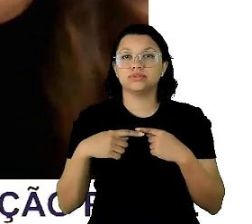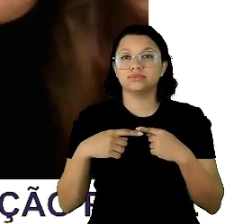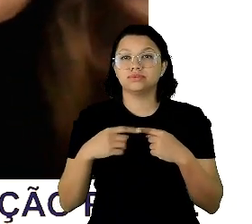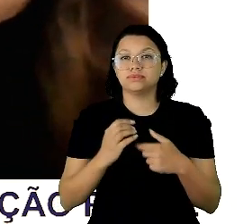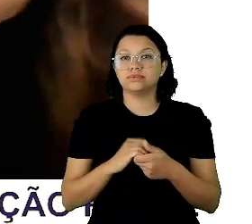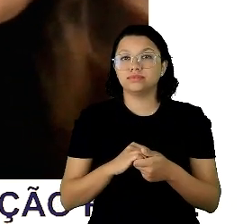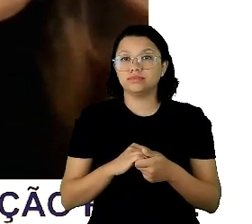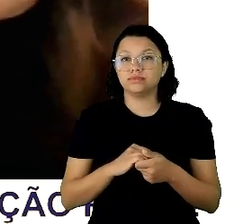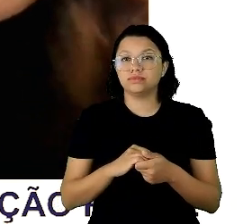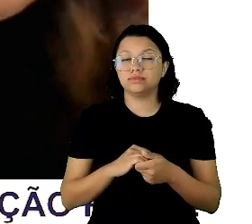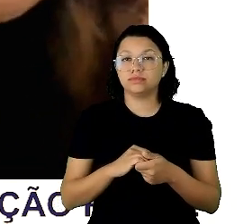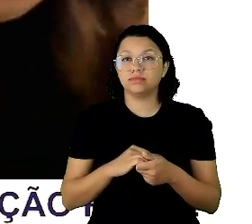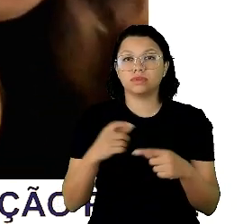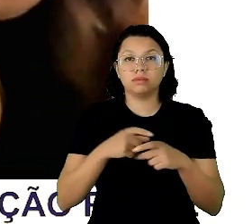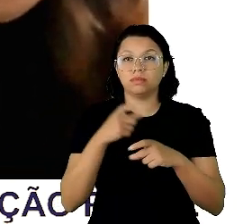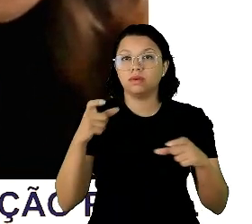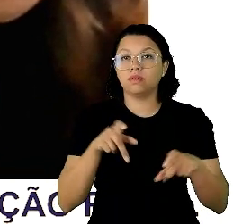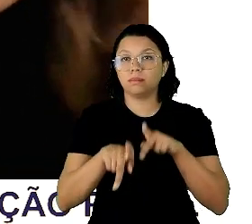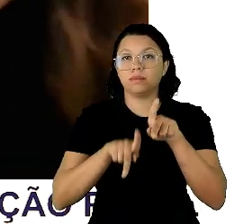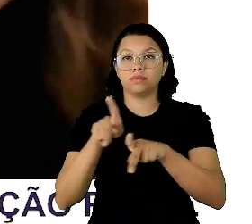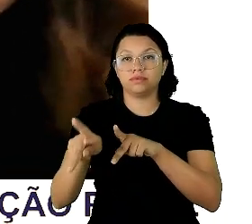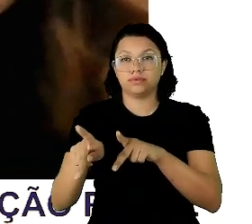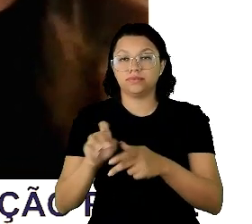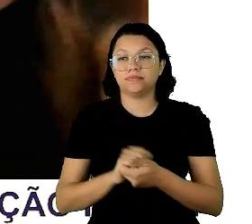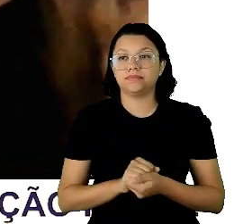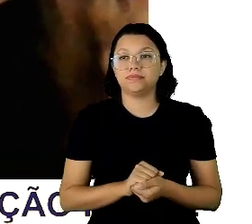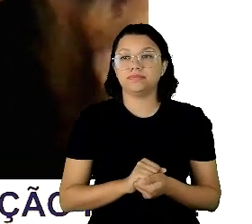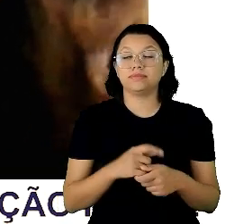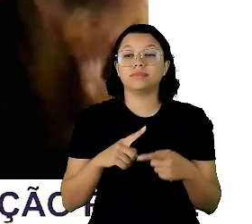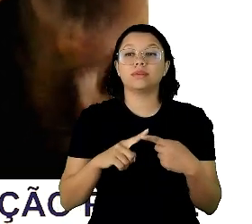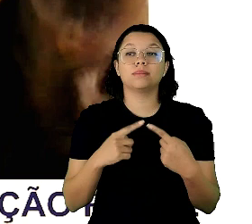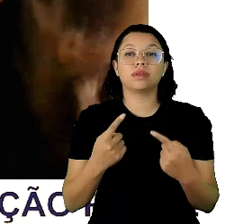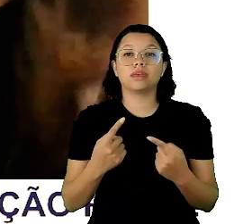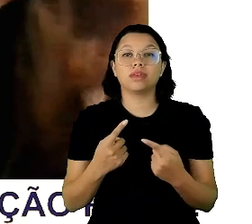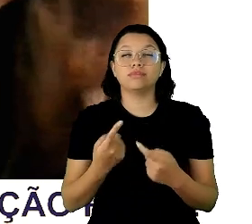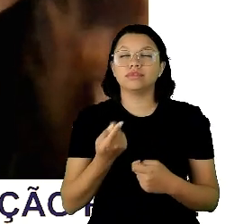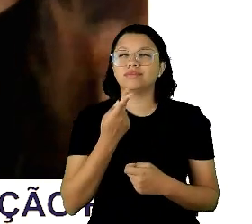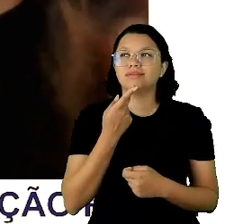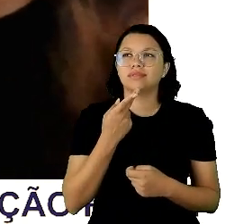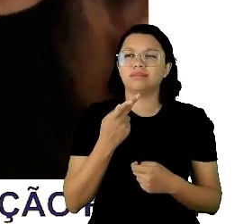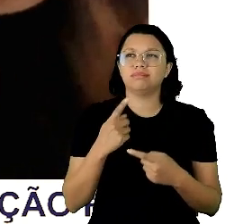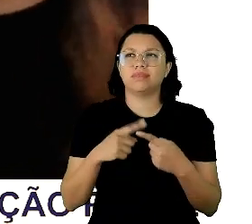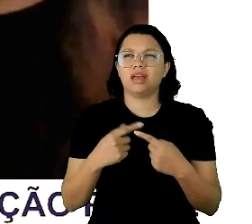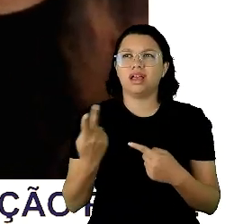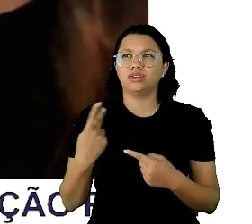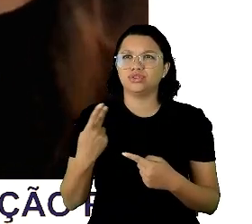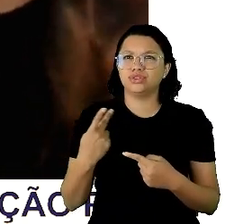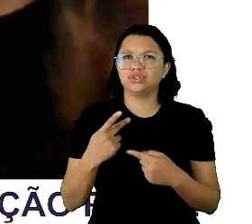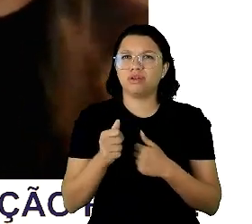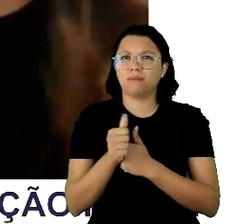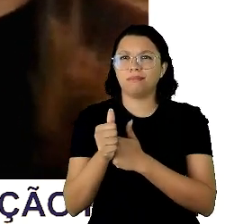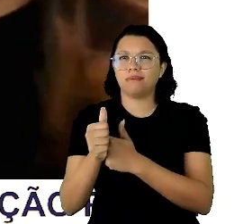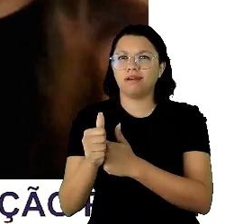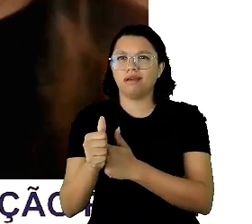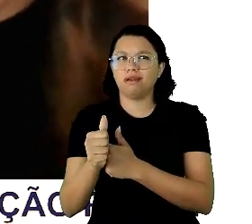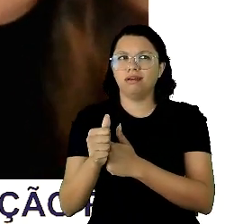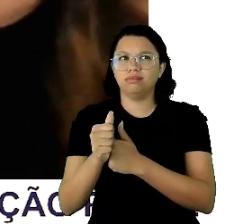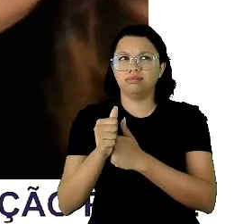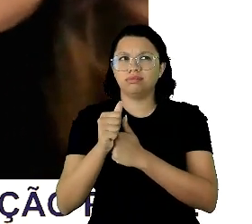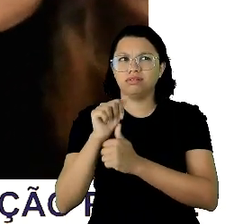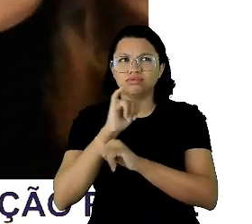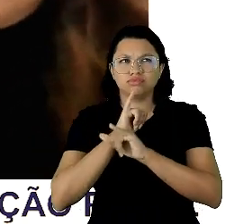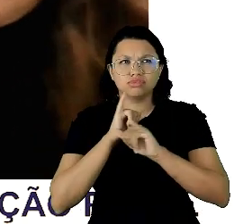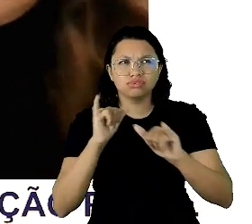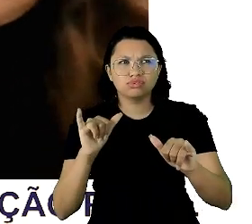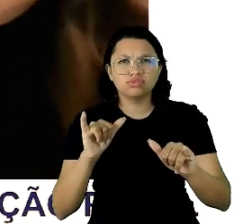de boa parte da população. Mas aí vocês vão falar, nossa, mas a gente está acompanhando aqui as notícias e